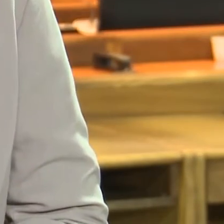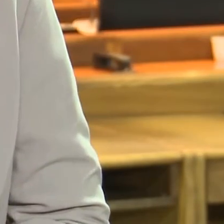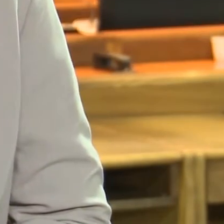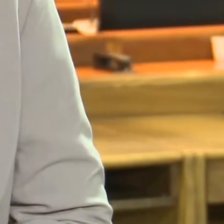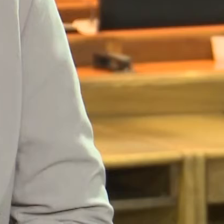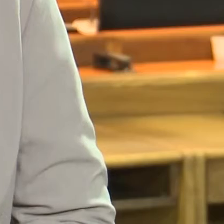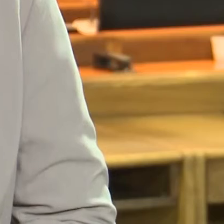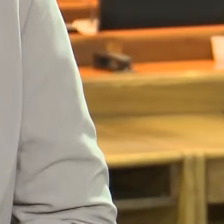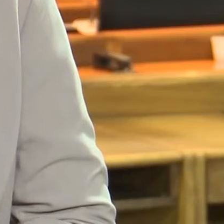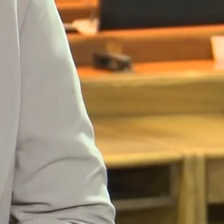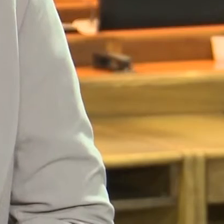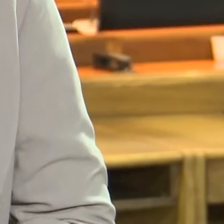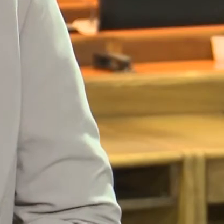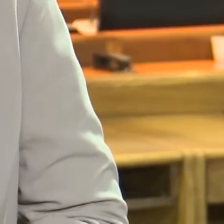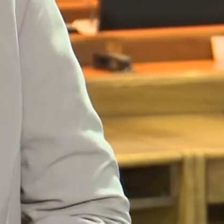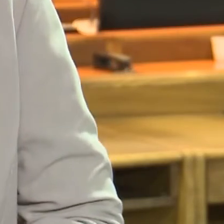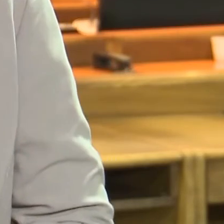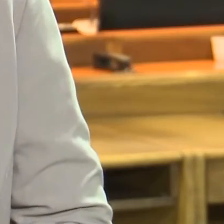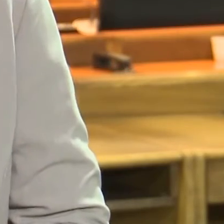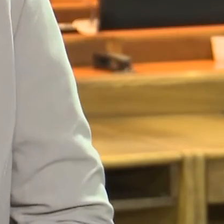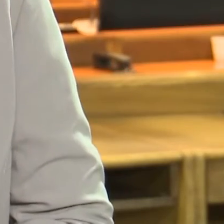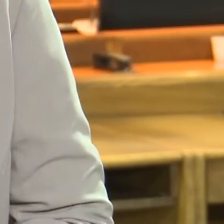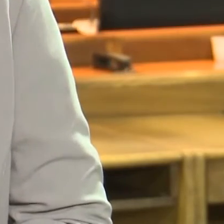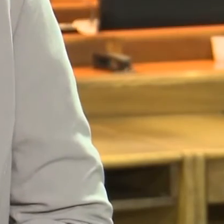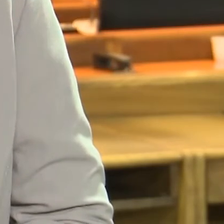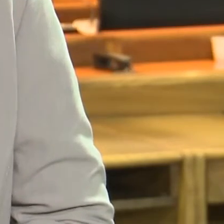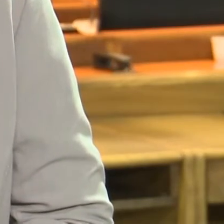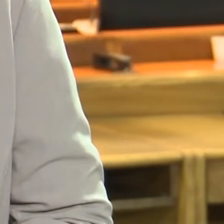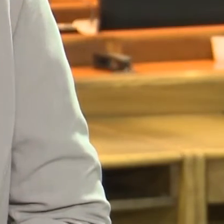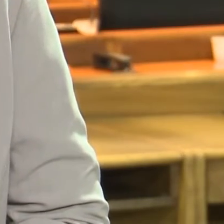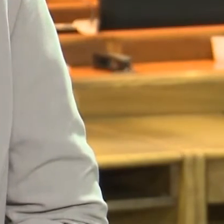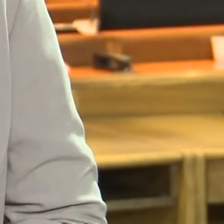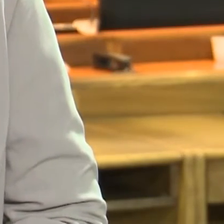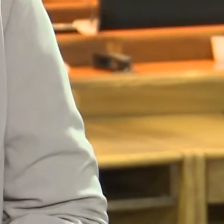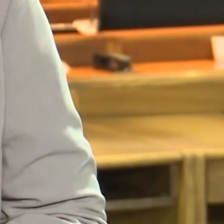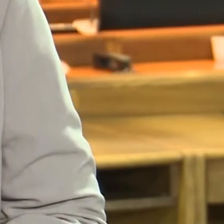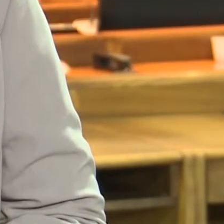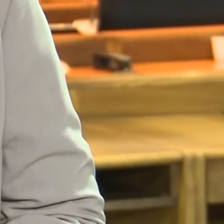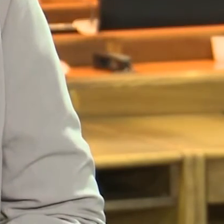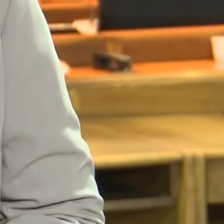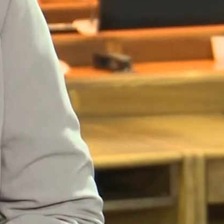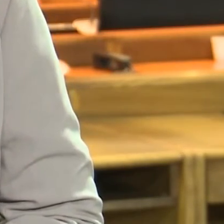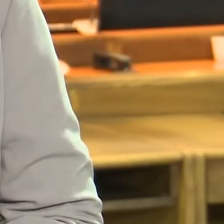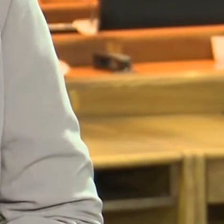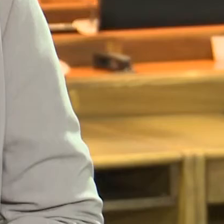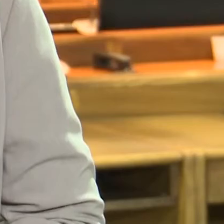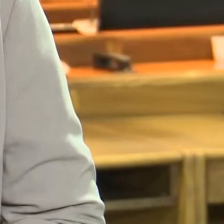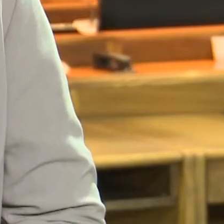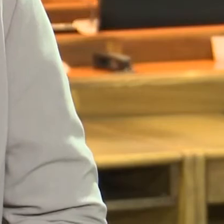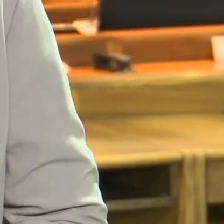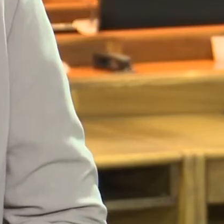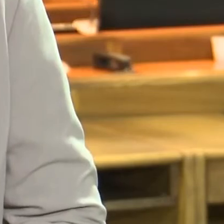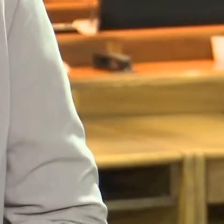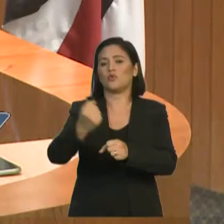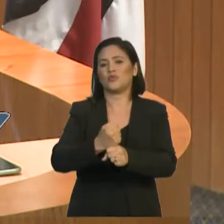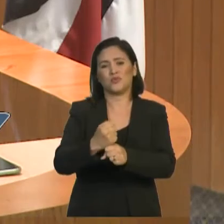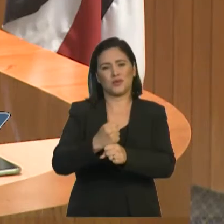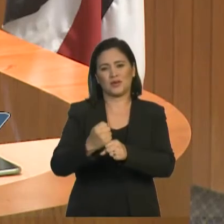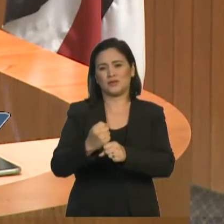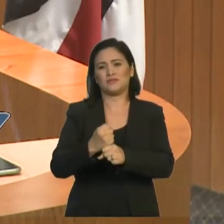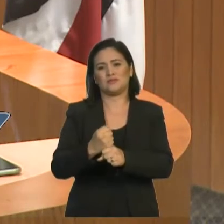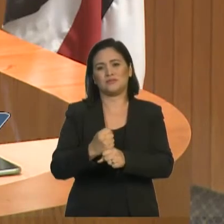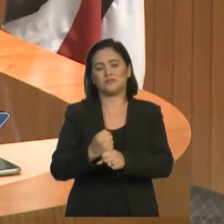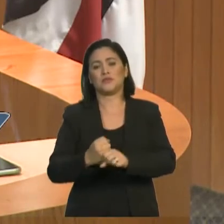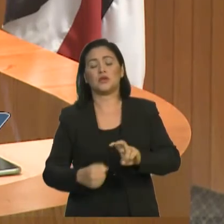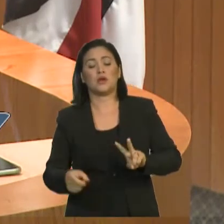cobrando reajustes nas mensalidades escolares, mesmo com a crise econômica provocada pela pandemia da Covid-19.